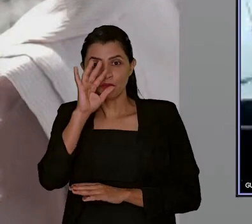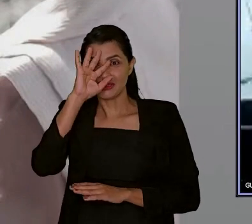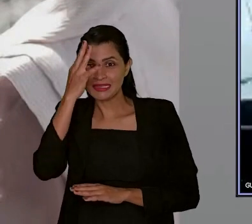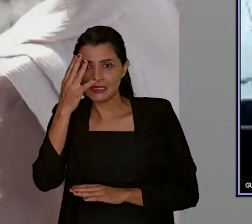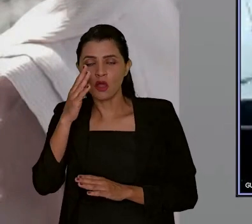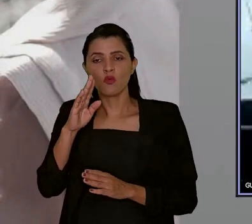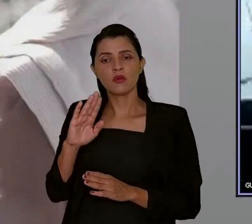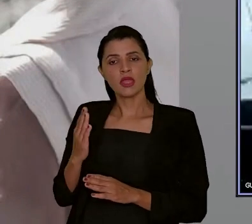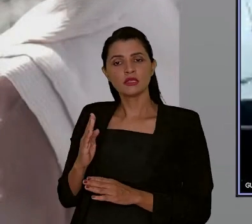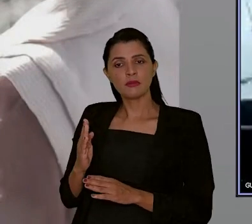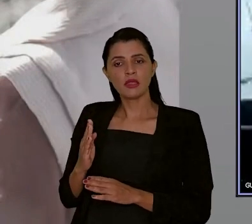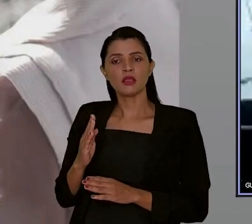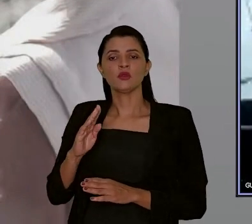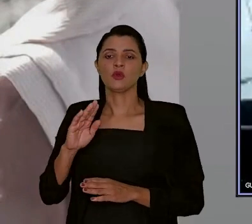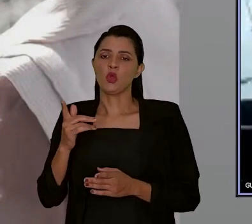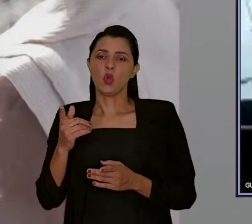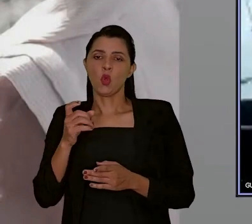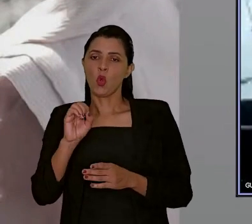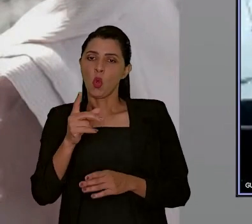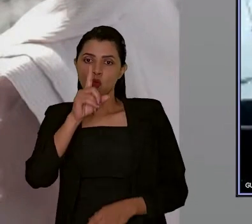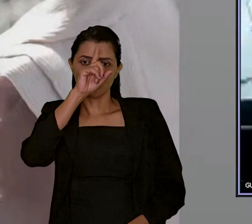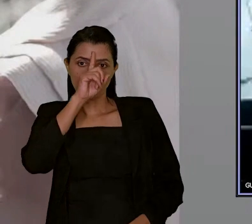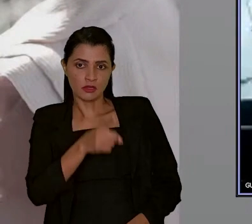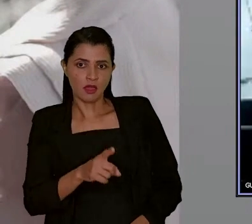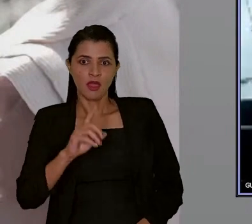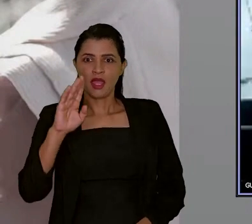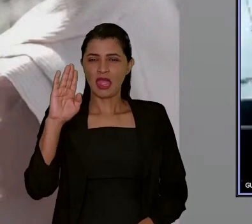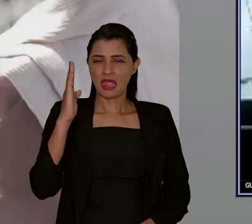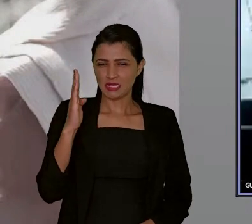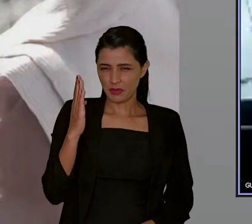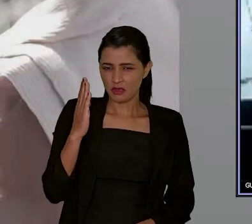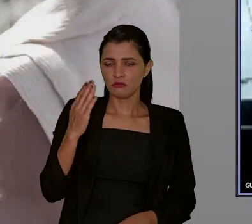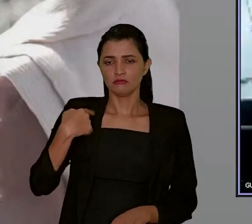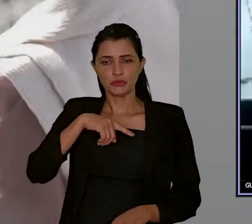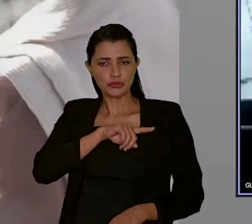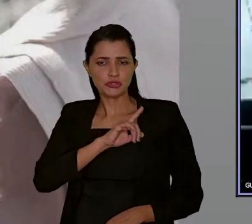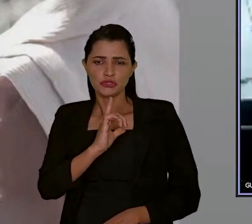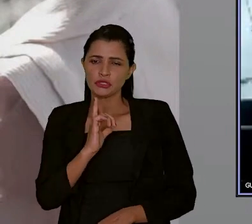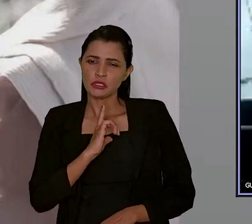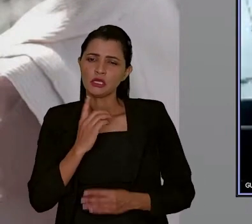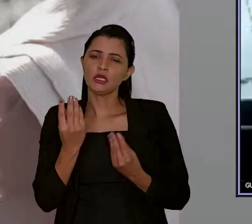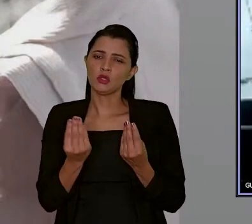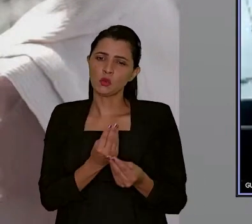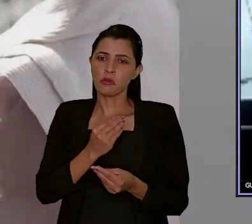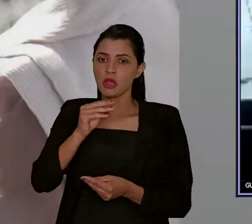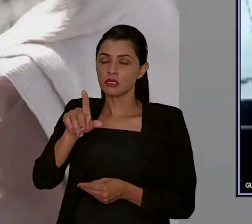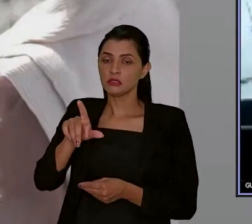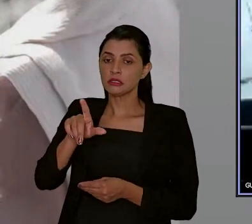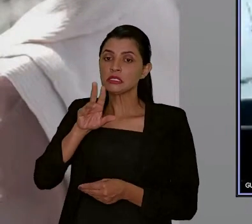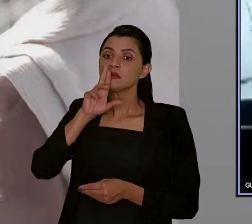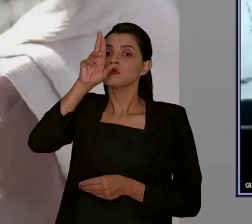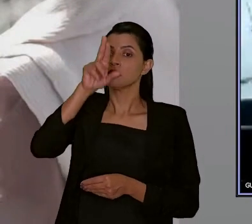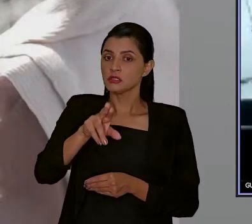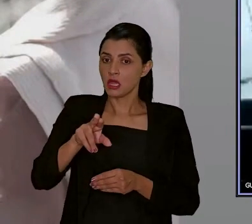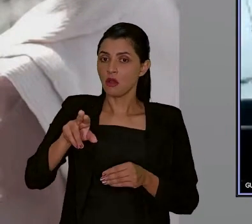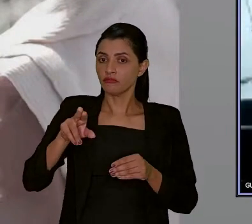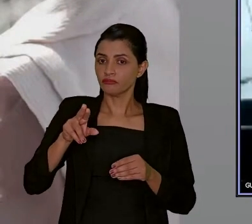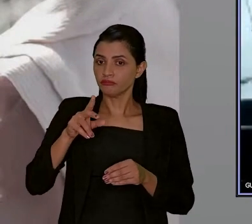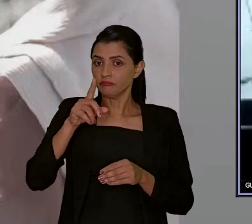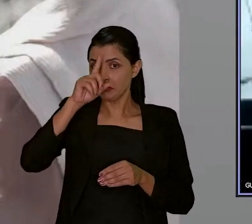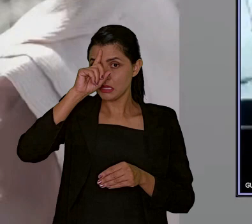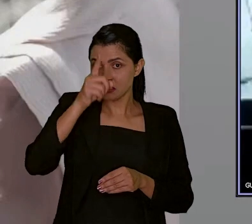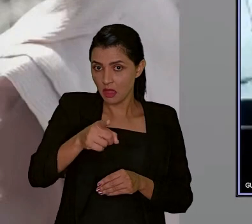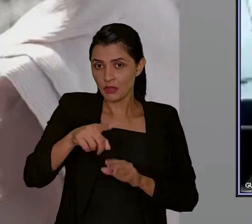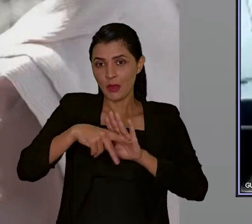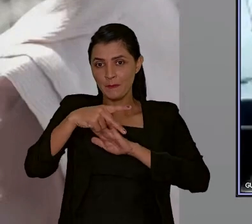ordens espelho, né? Em que, por exemplo, nós teríamos uma solução dada, por exemplo, aqui pela jurisdição brasileira, e